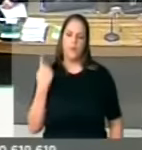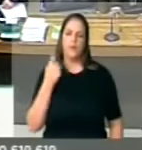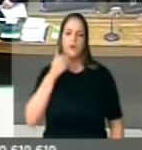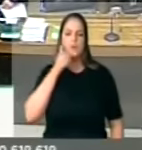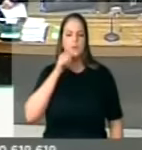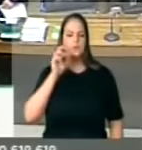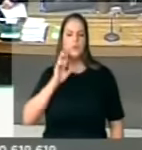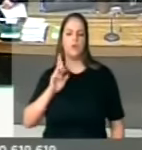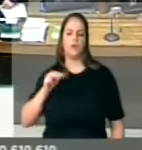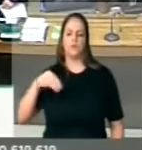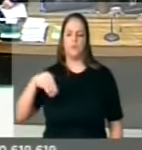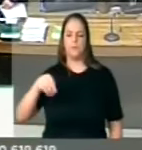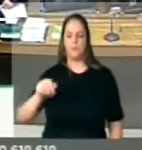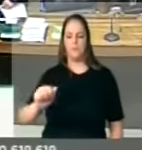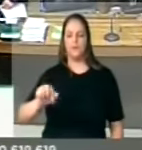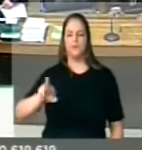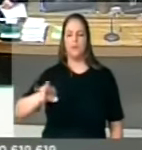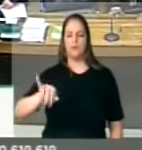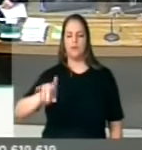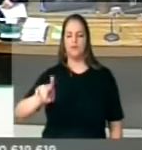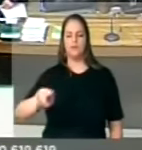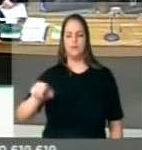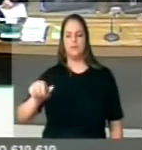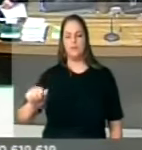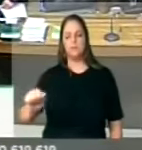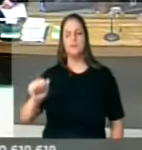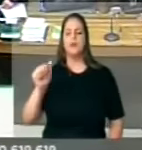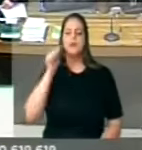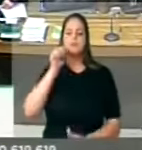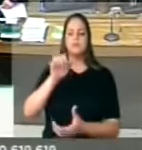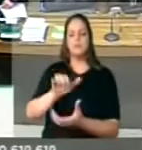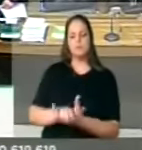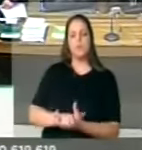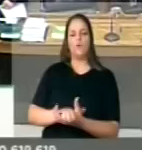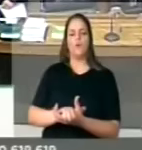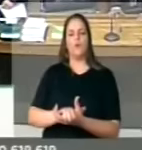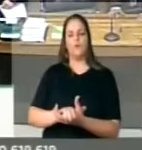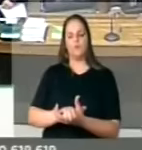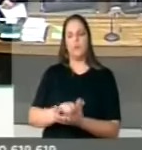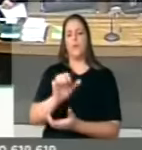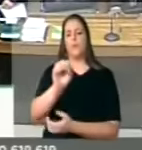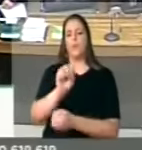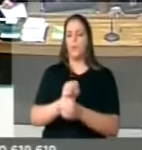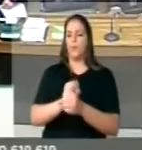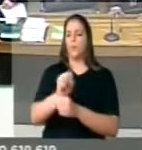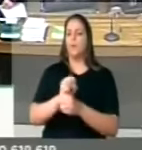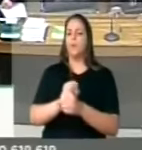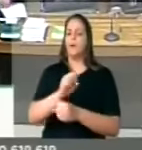dona Marisa, que foi primeira-dama do país durante 8 anos.